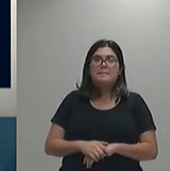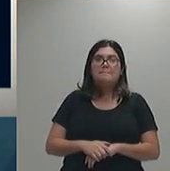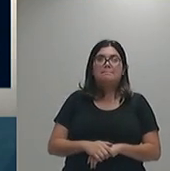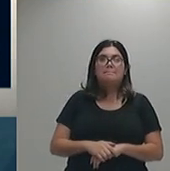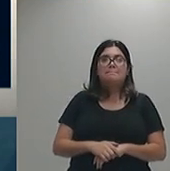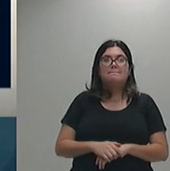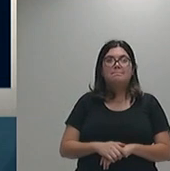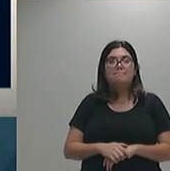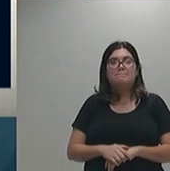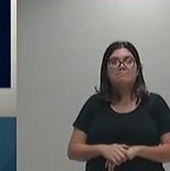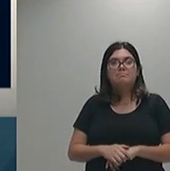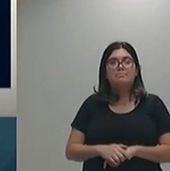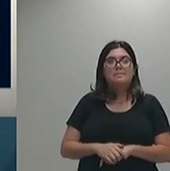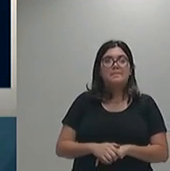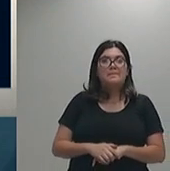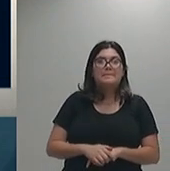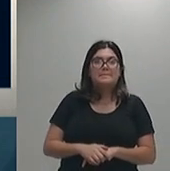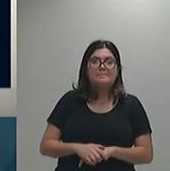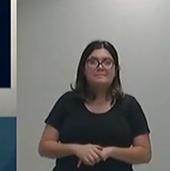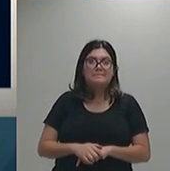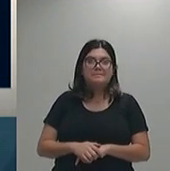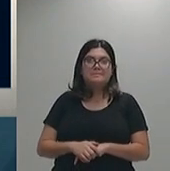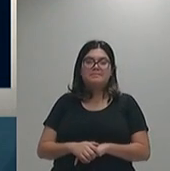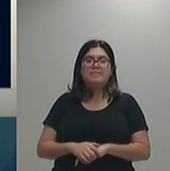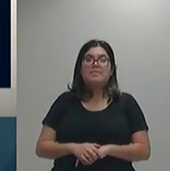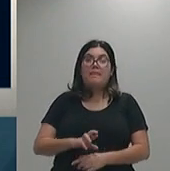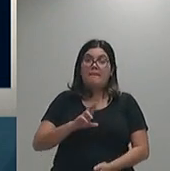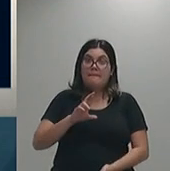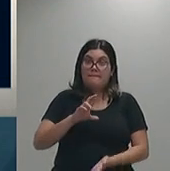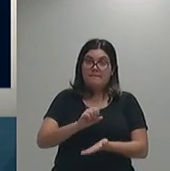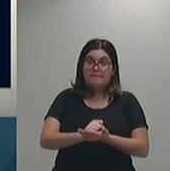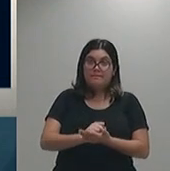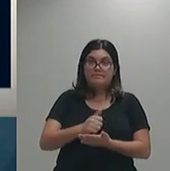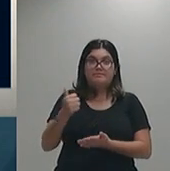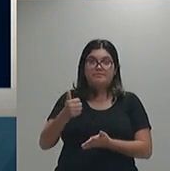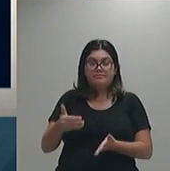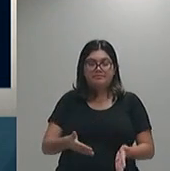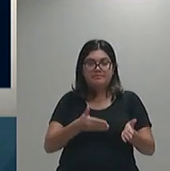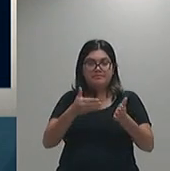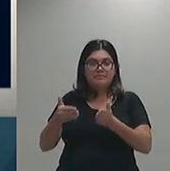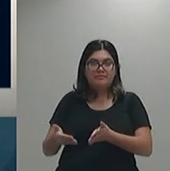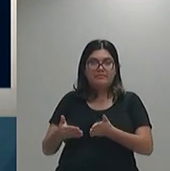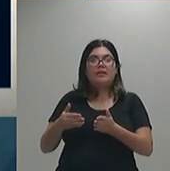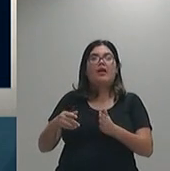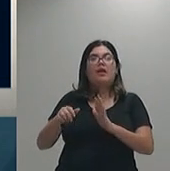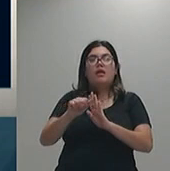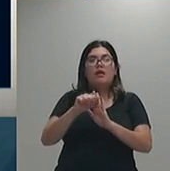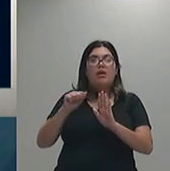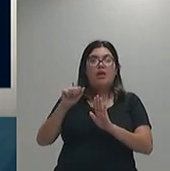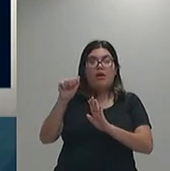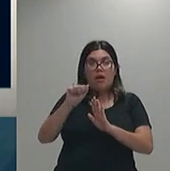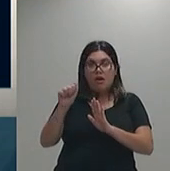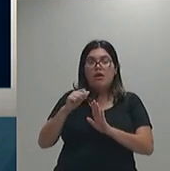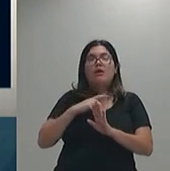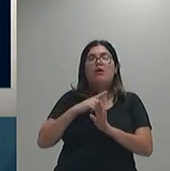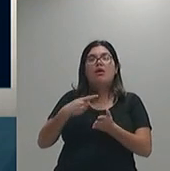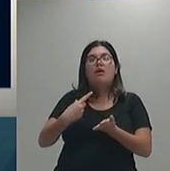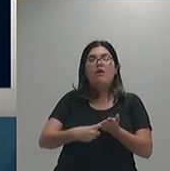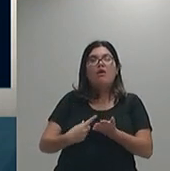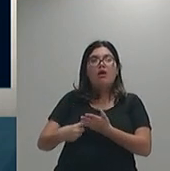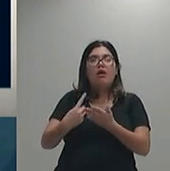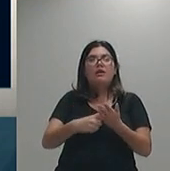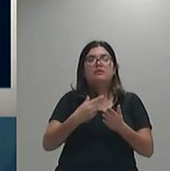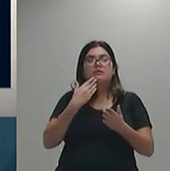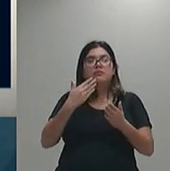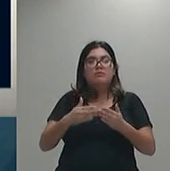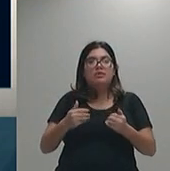E aí há registros de que em relação ao primeiro ponto em destaque o item em que se reconhece a legitimidade ativa do requerente dos procedimentos